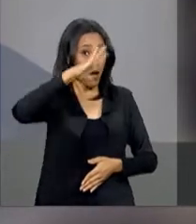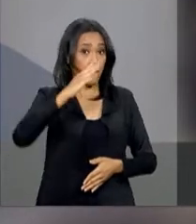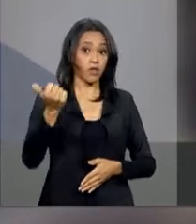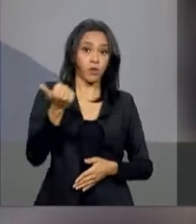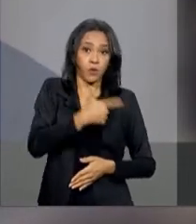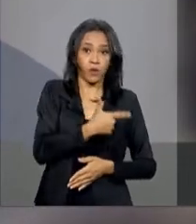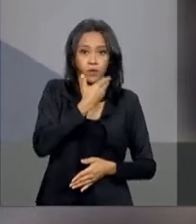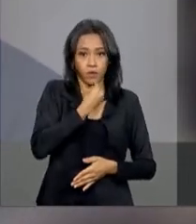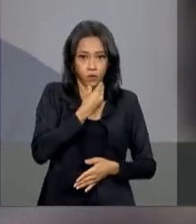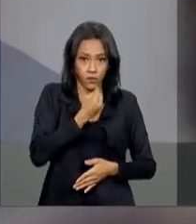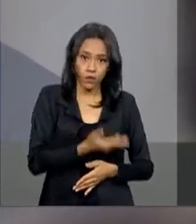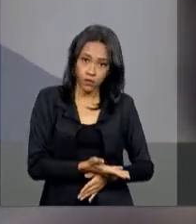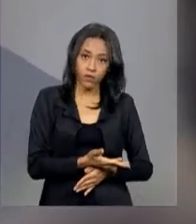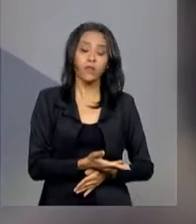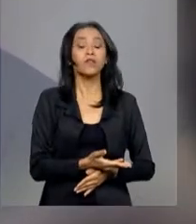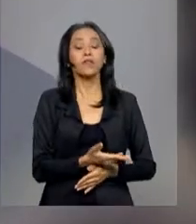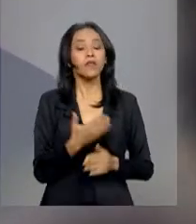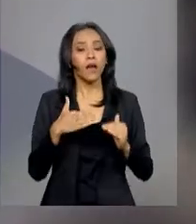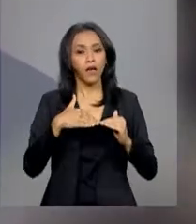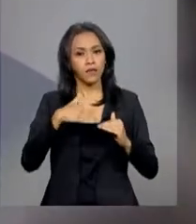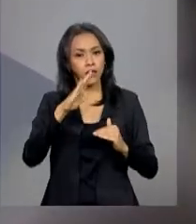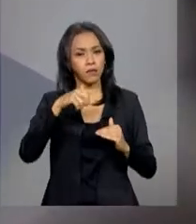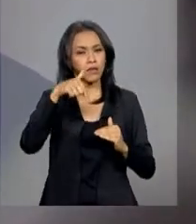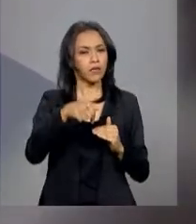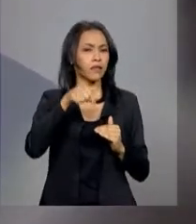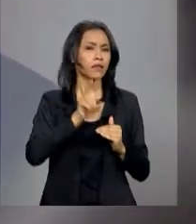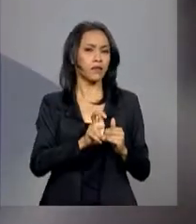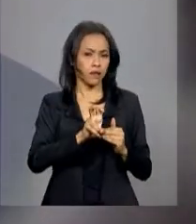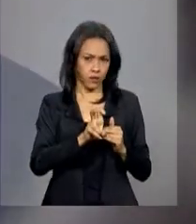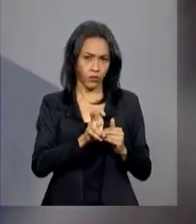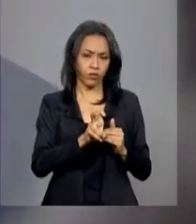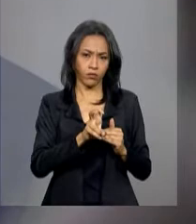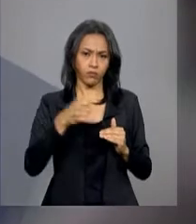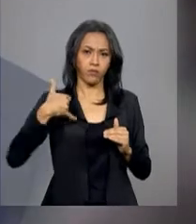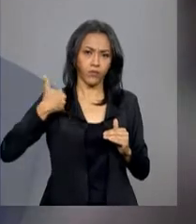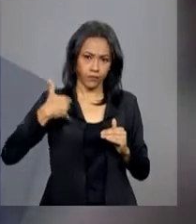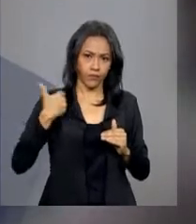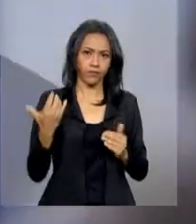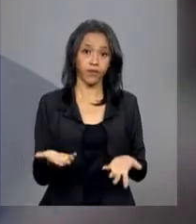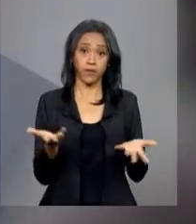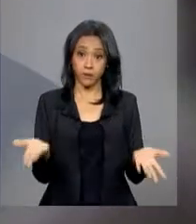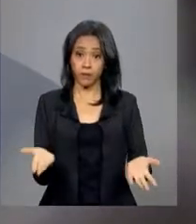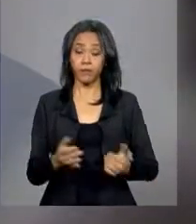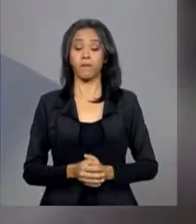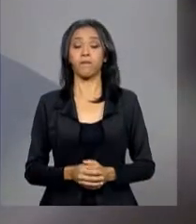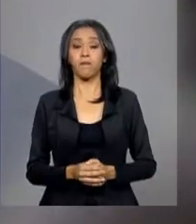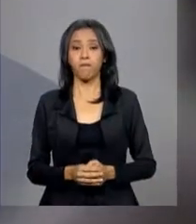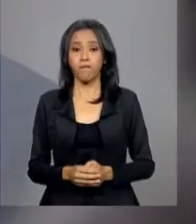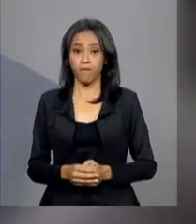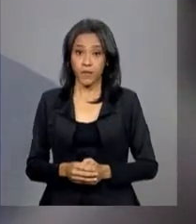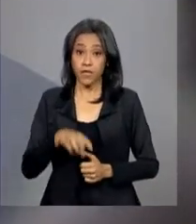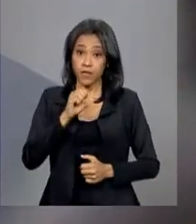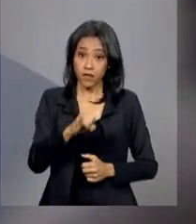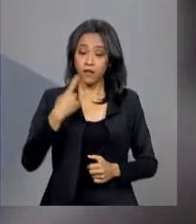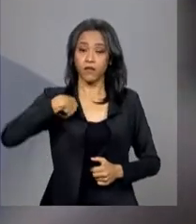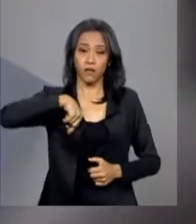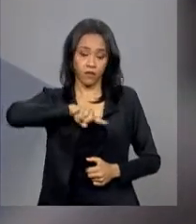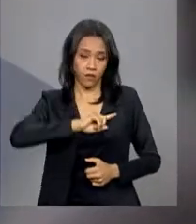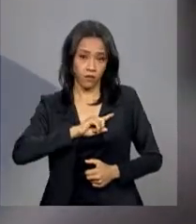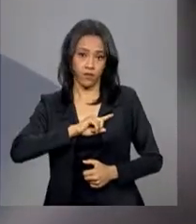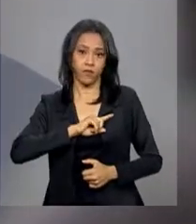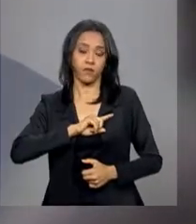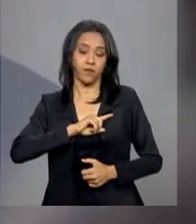já supera os 75 anos de média é de idade então se nós consideramos que